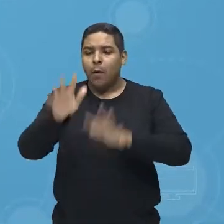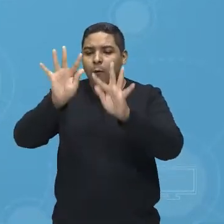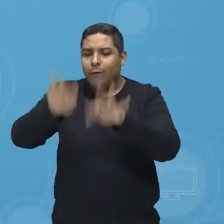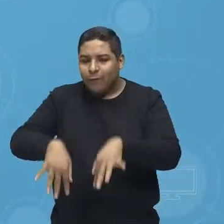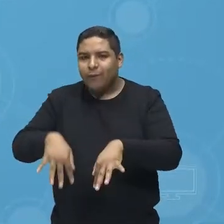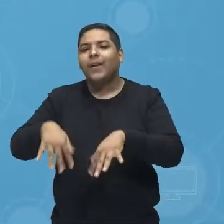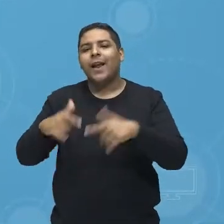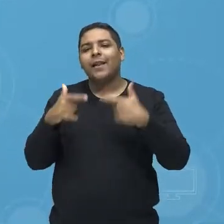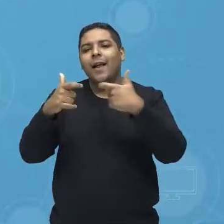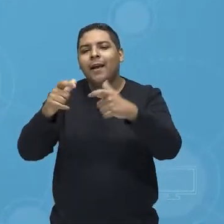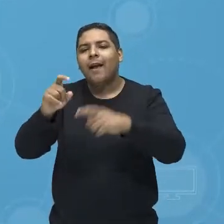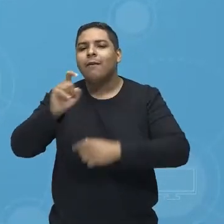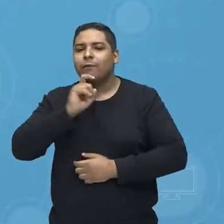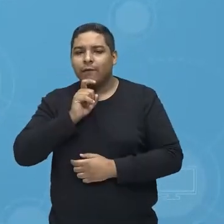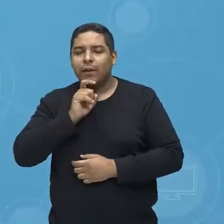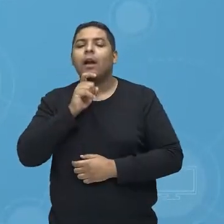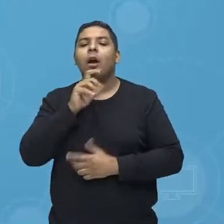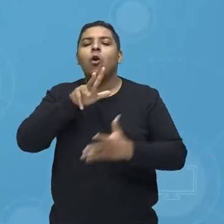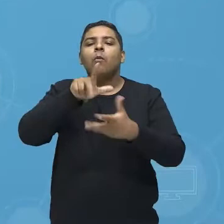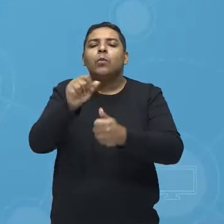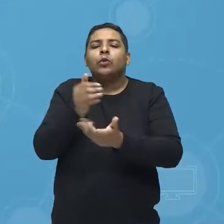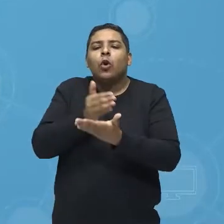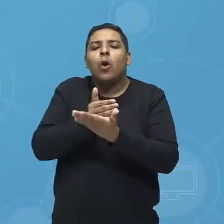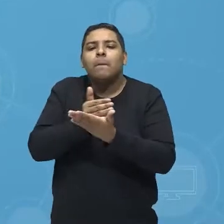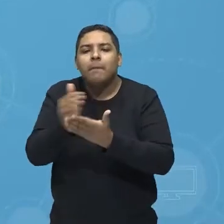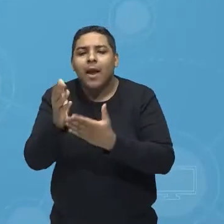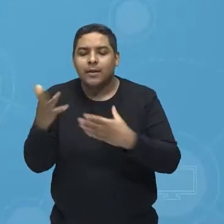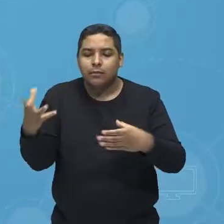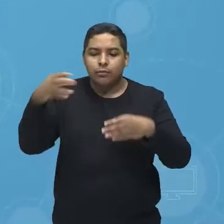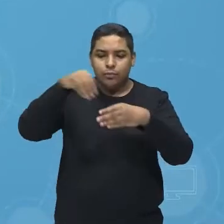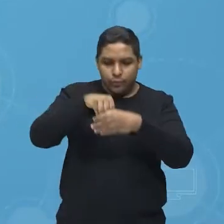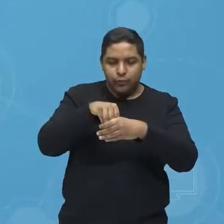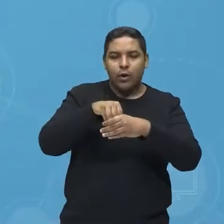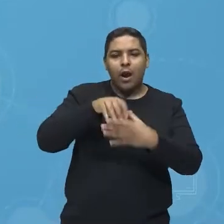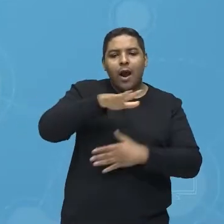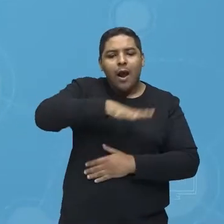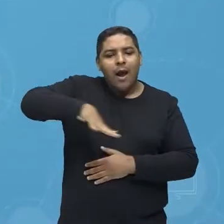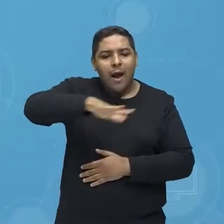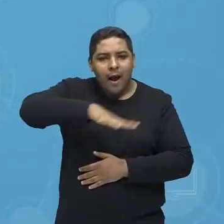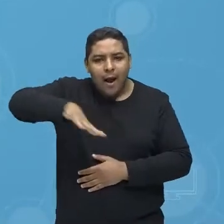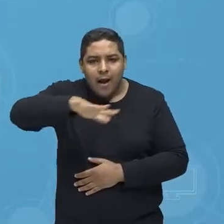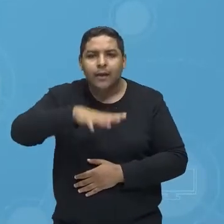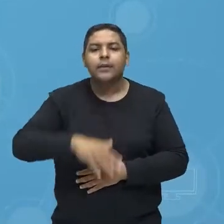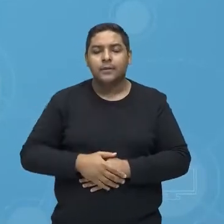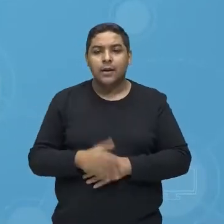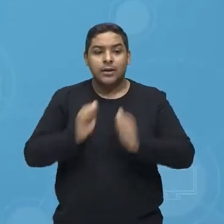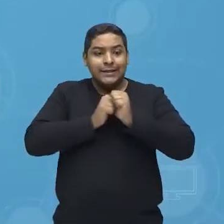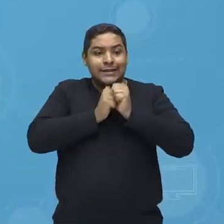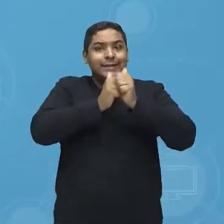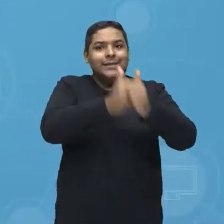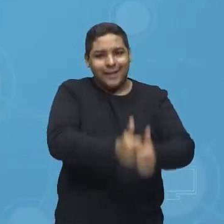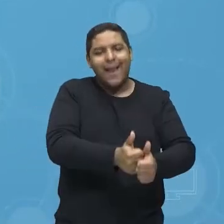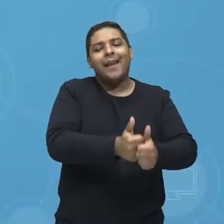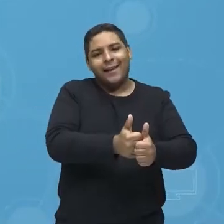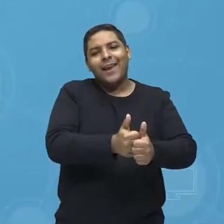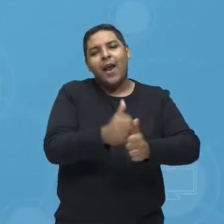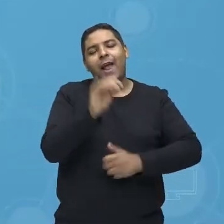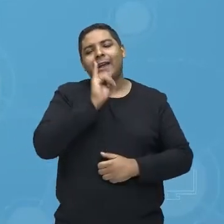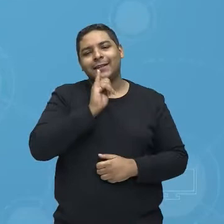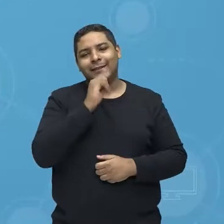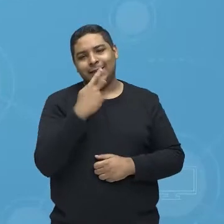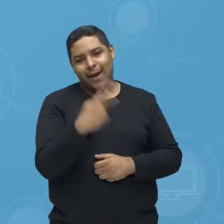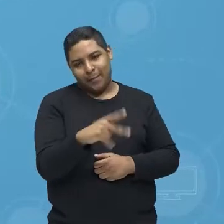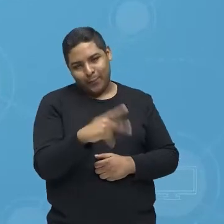a se inserir, né, em determinadas áreas, e vários países começam a seguir a quem? Os Estados Unidos